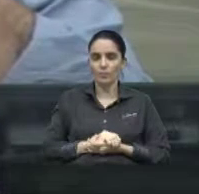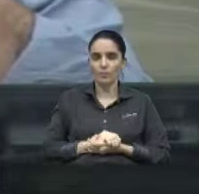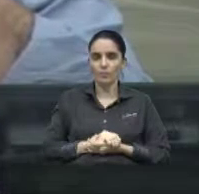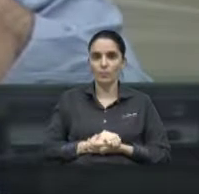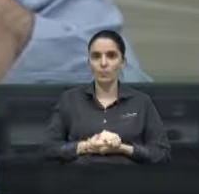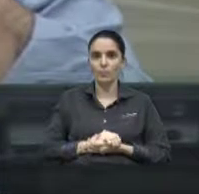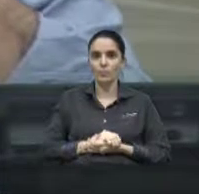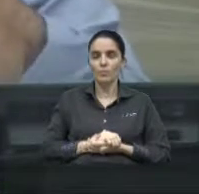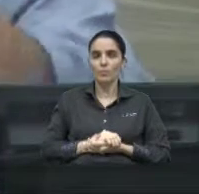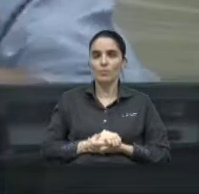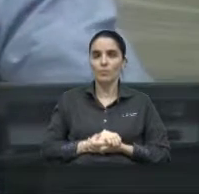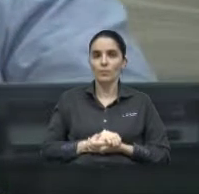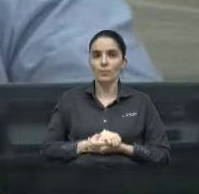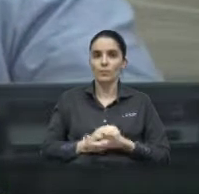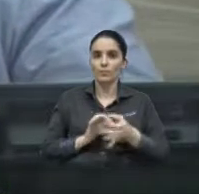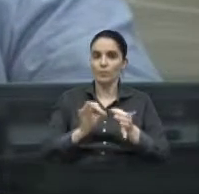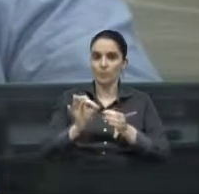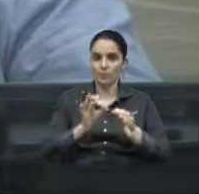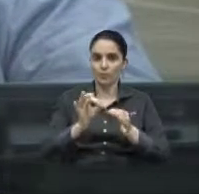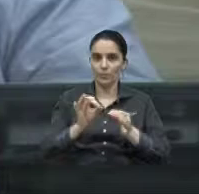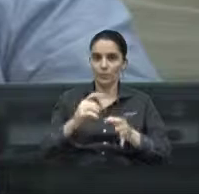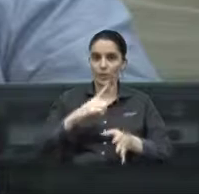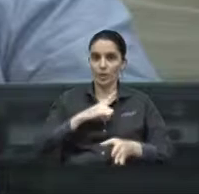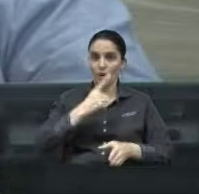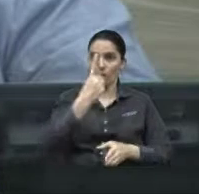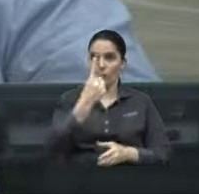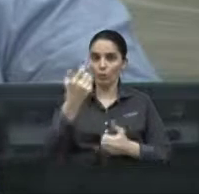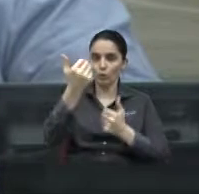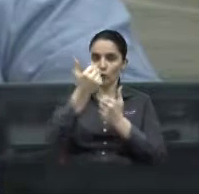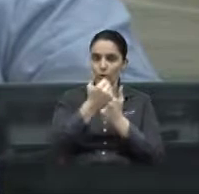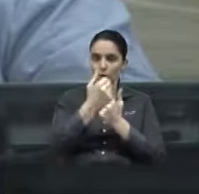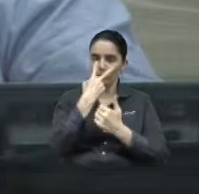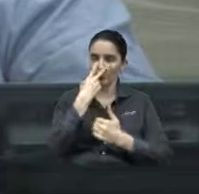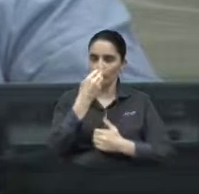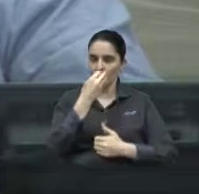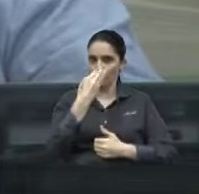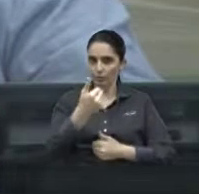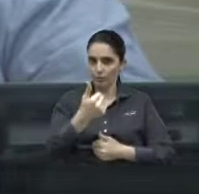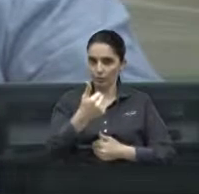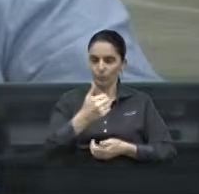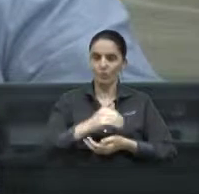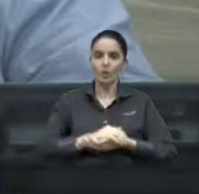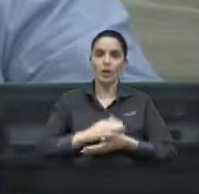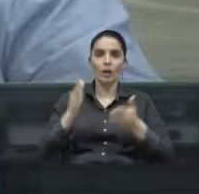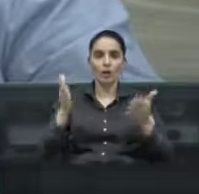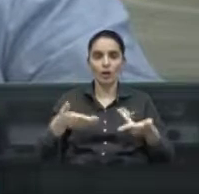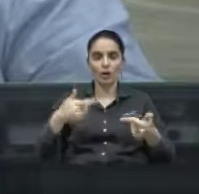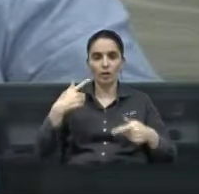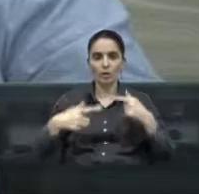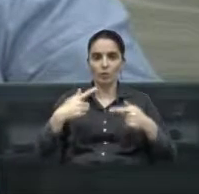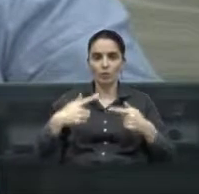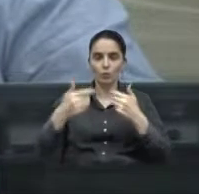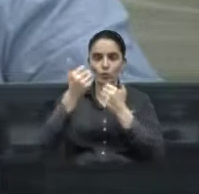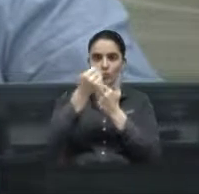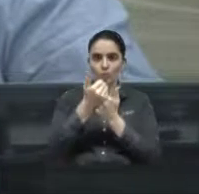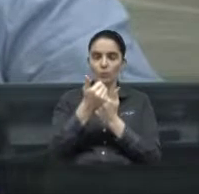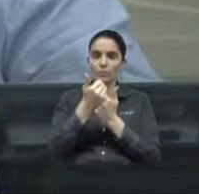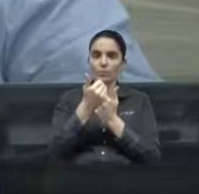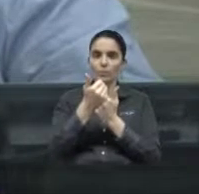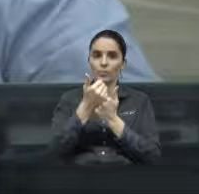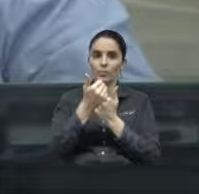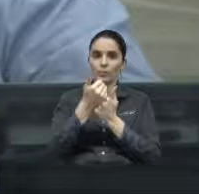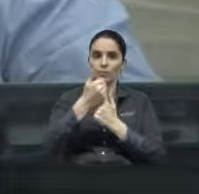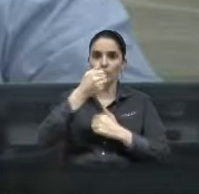outras providências. O projeto contém os substitutivos, os pareceres são favoráveis. Está em discussão o substitutivo